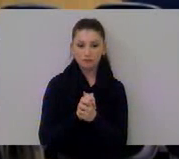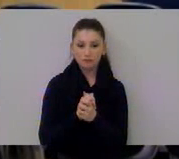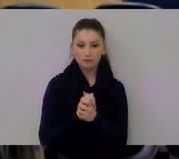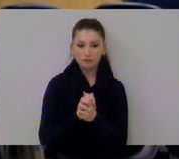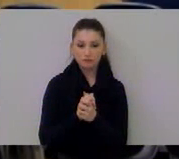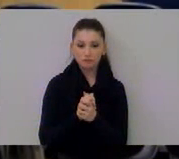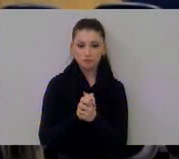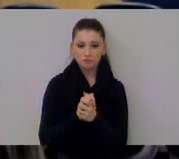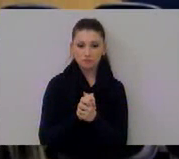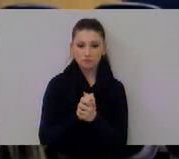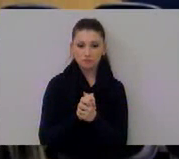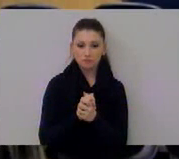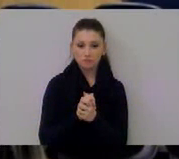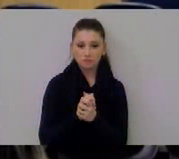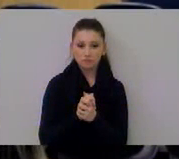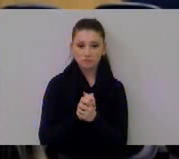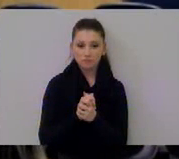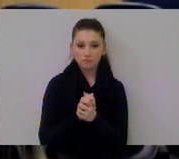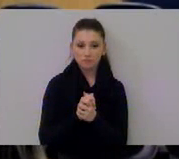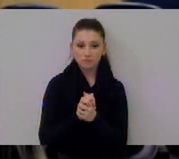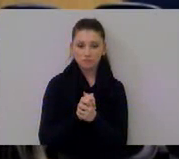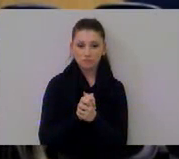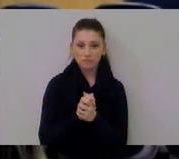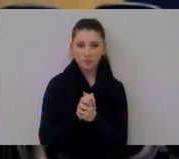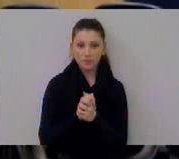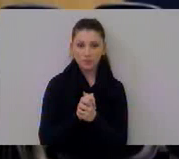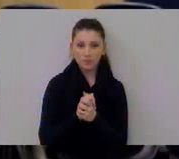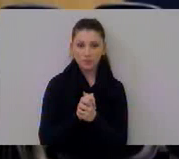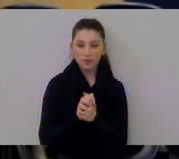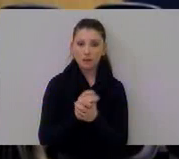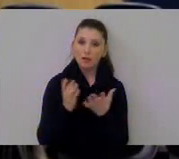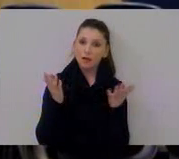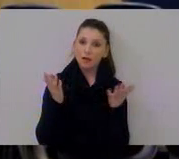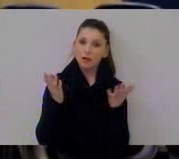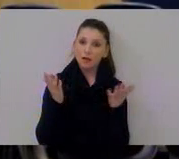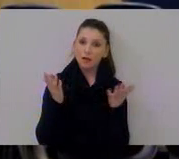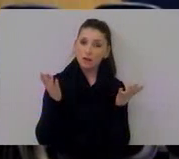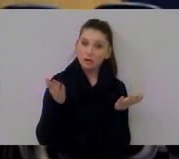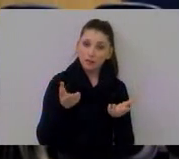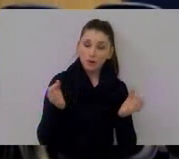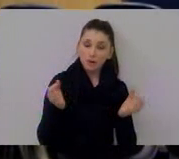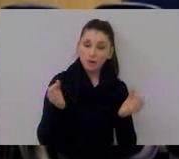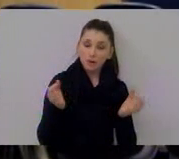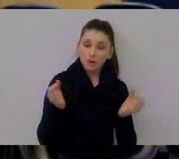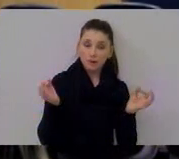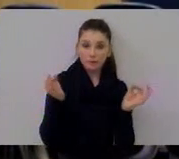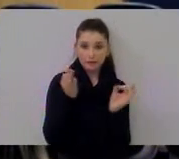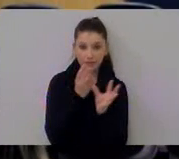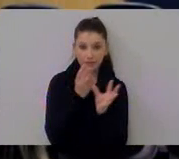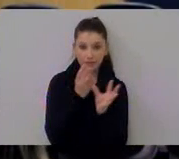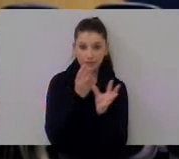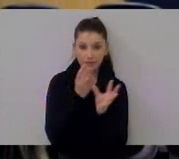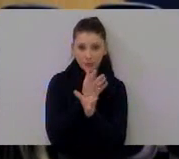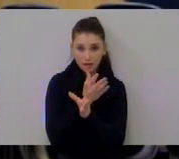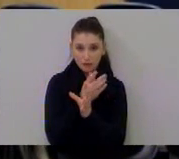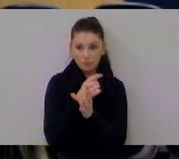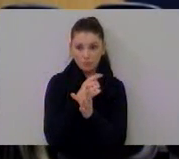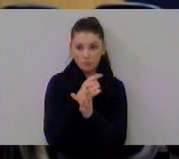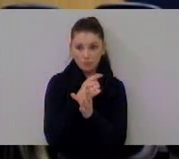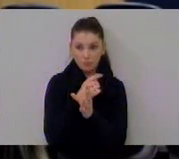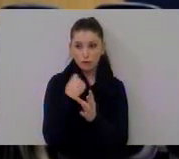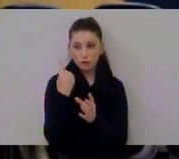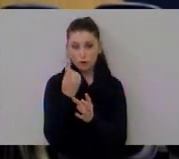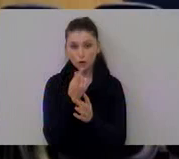Nós vamos para as considerações finais dos nossos convidados. Tem um